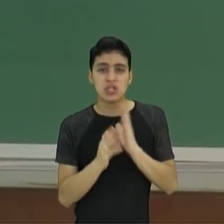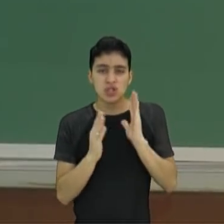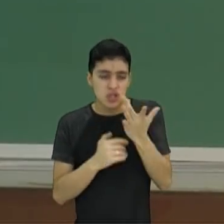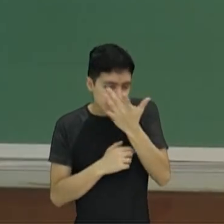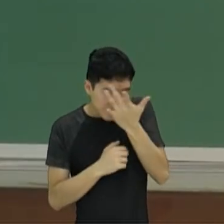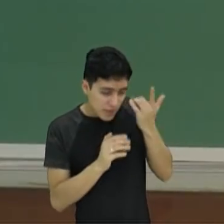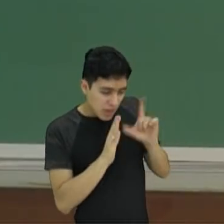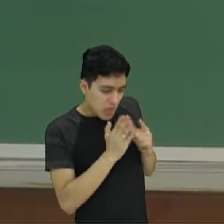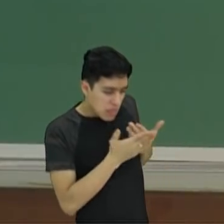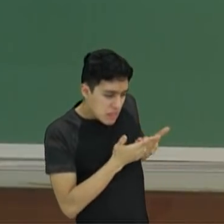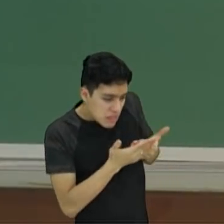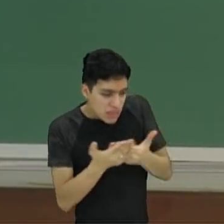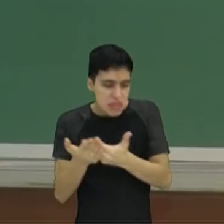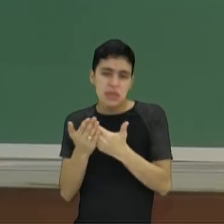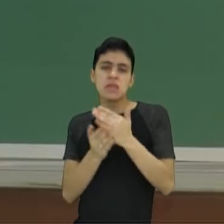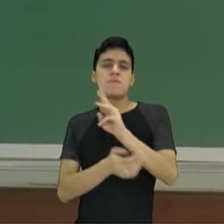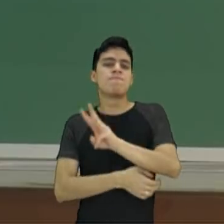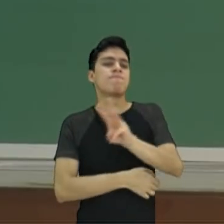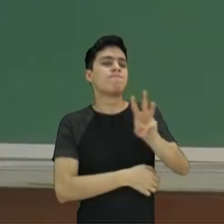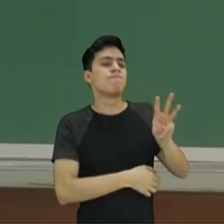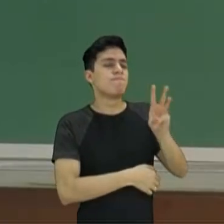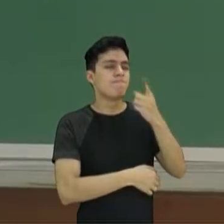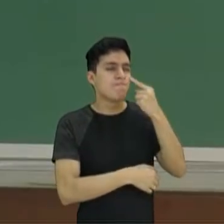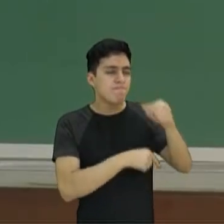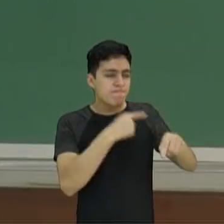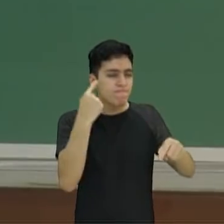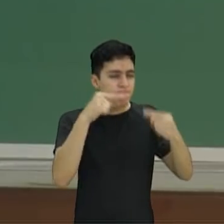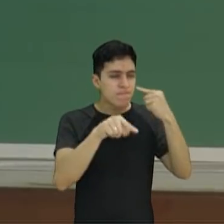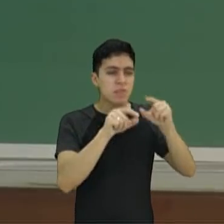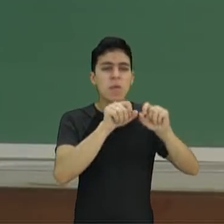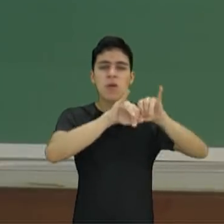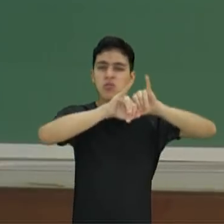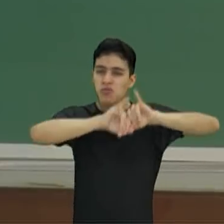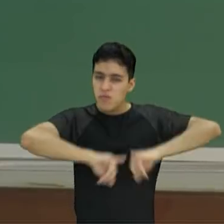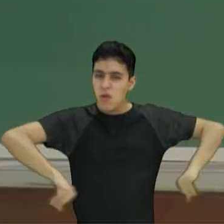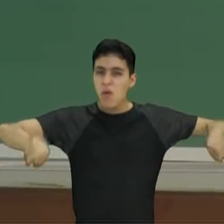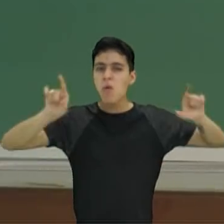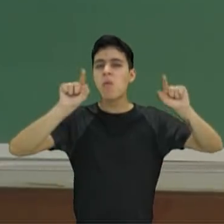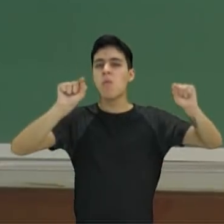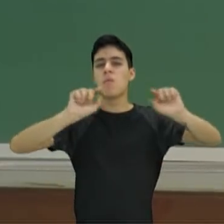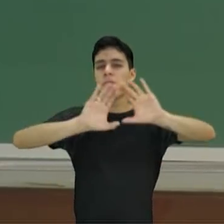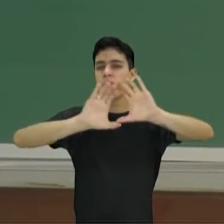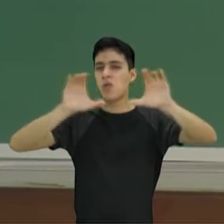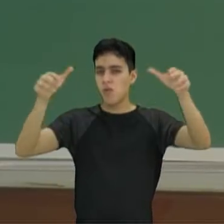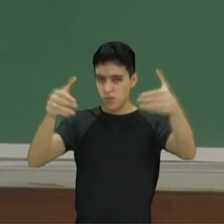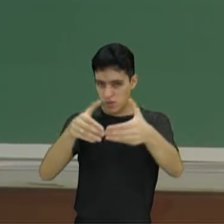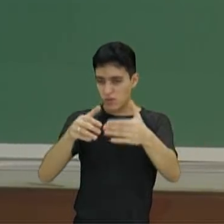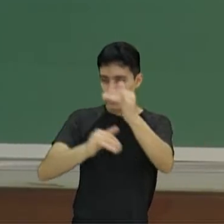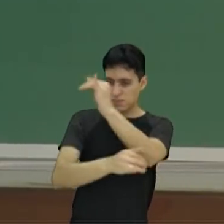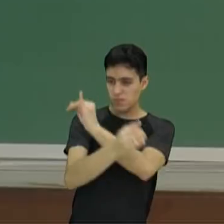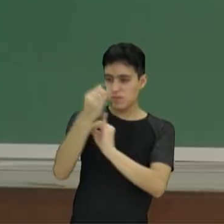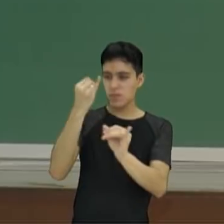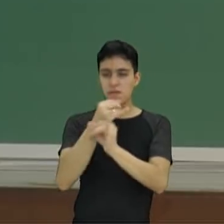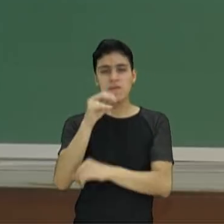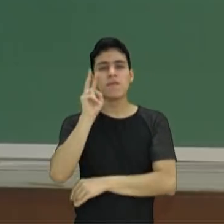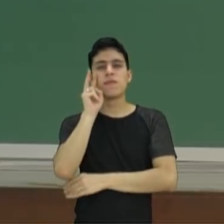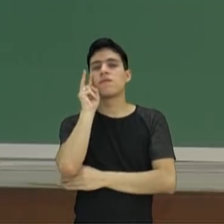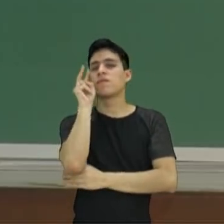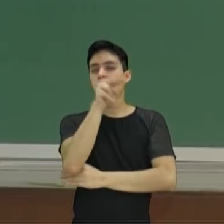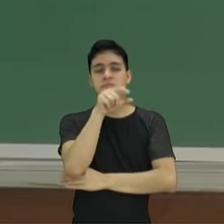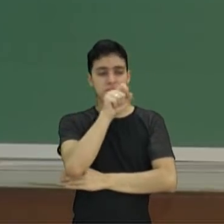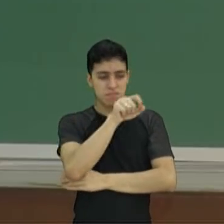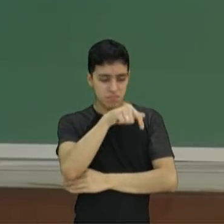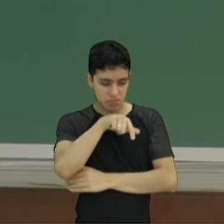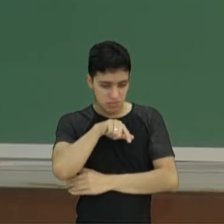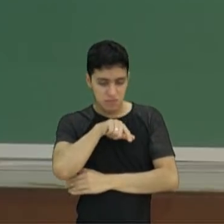debruçou, já foi até esses outros sites e conferiu e divulgou ali para a comunidade da internet e ver que aquilo